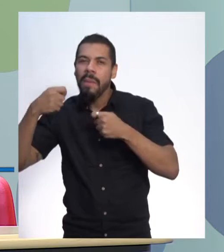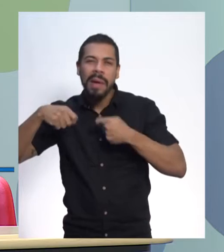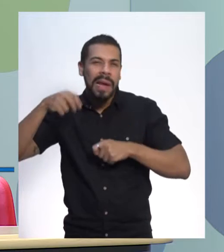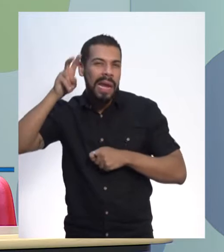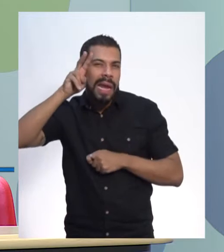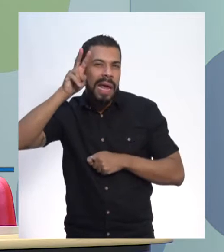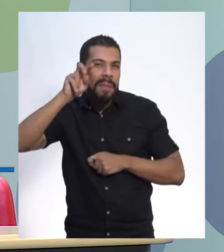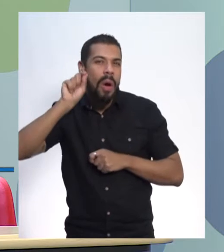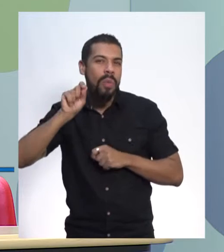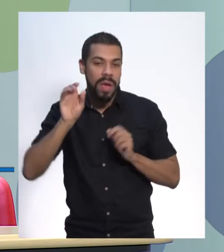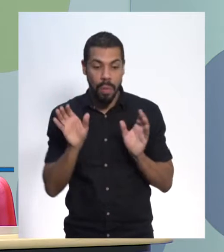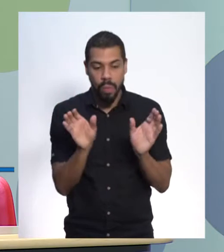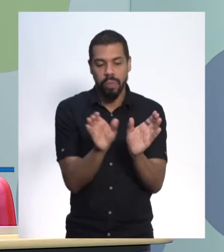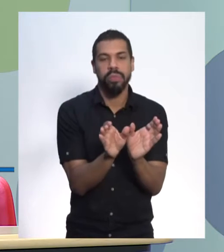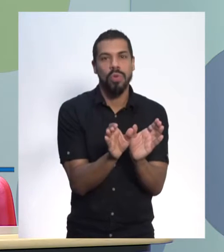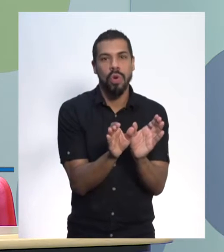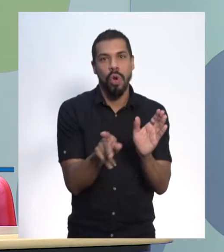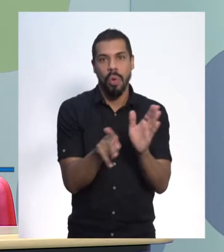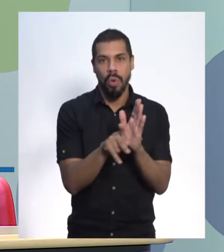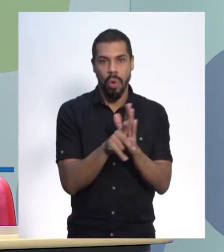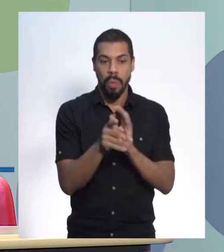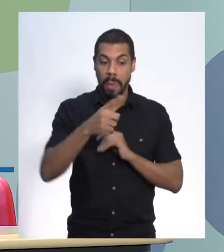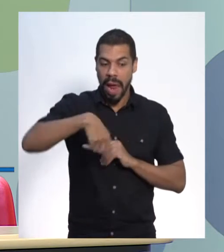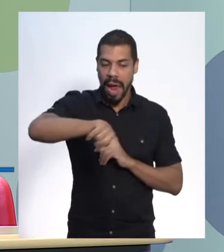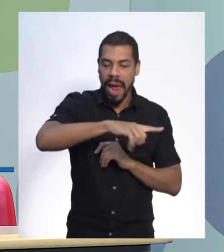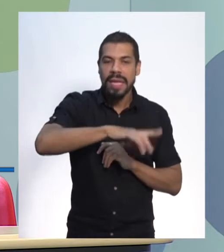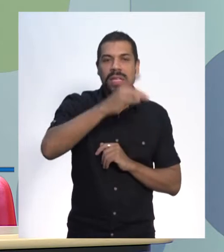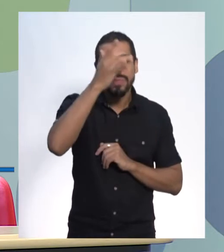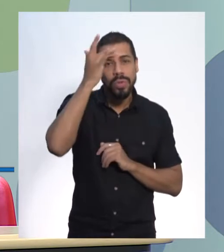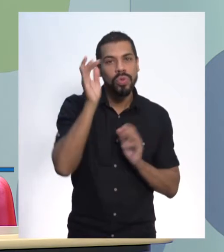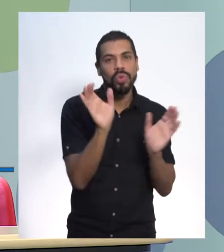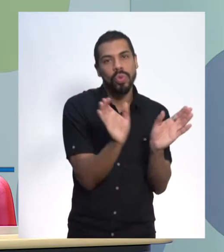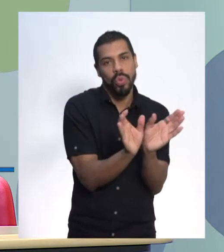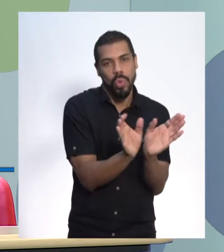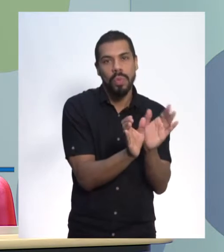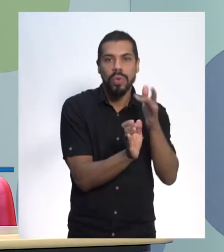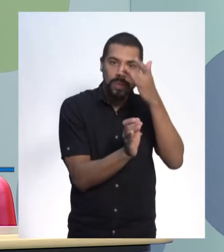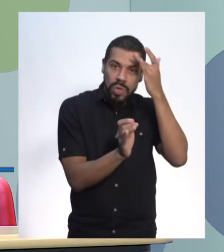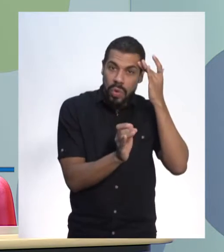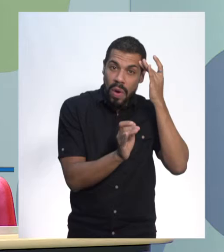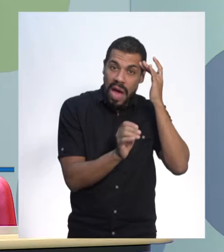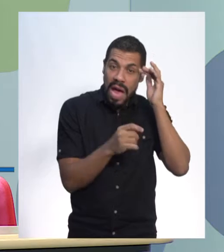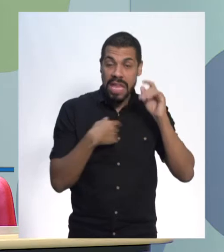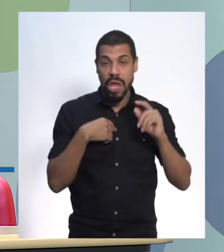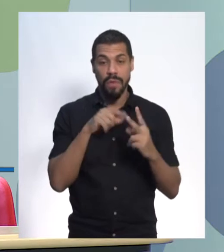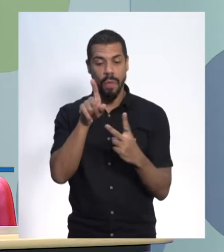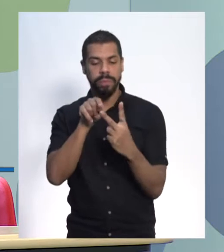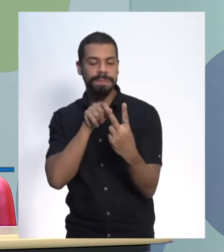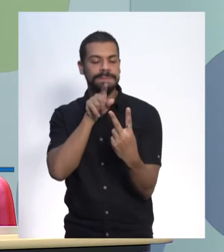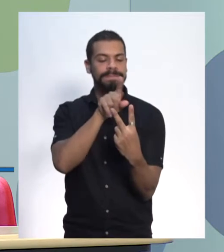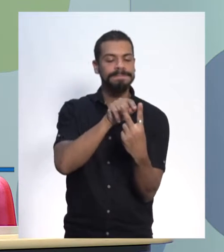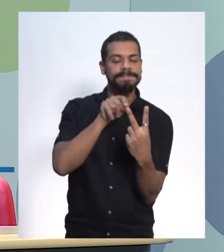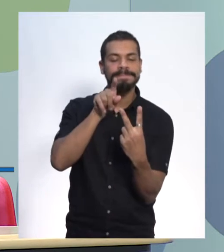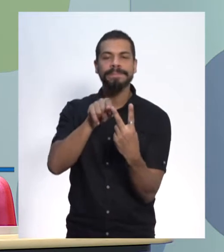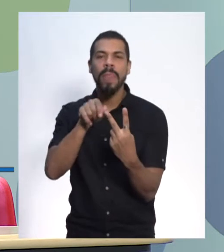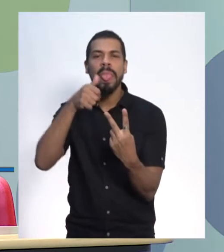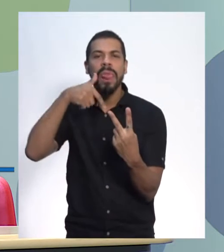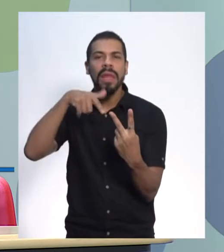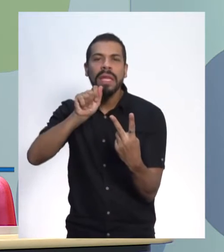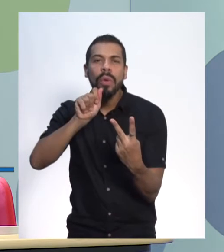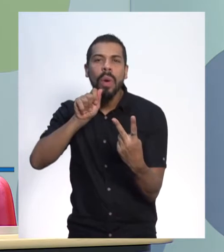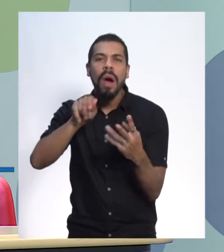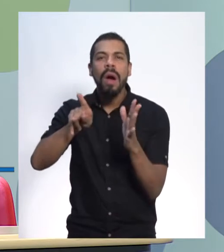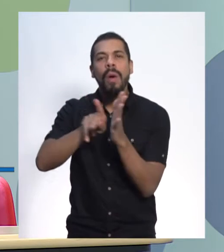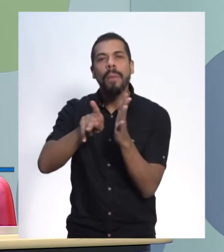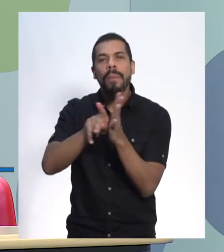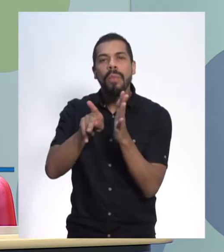esse auditório é um auditório particular. E aí, dentro dessa particularidade, eu vou fazer as escolhas linguísticas, né? Fazer as escolhas do meu